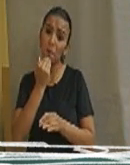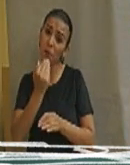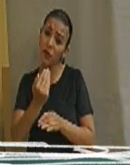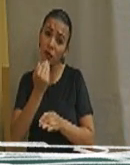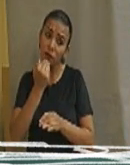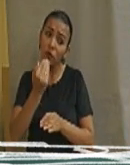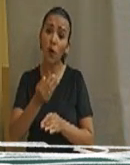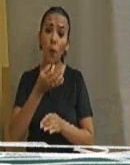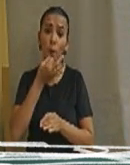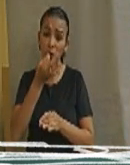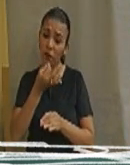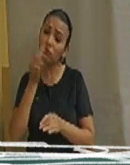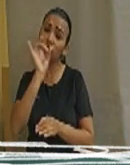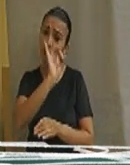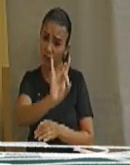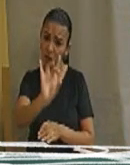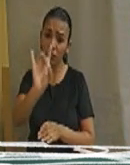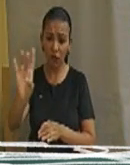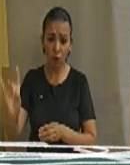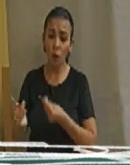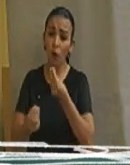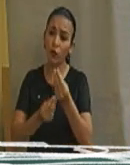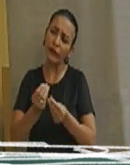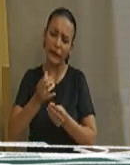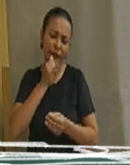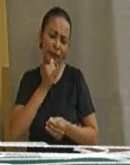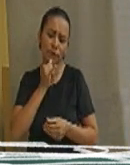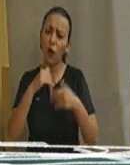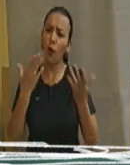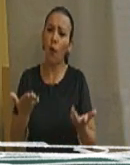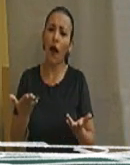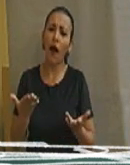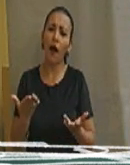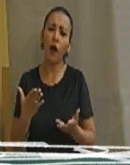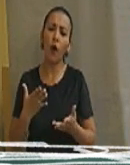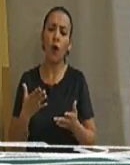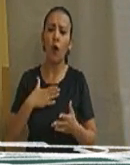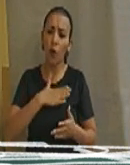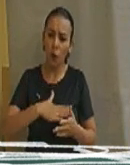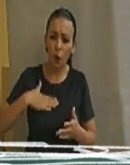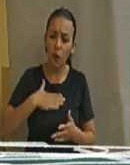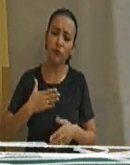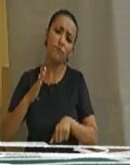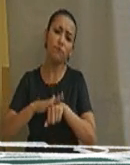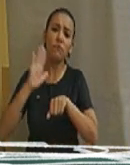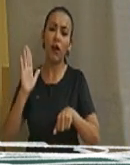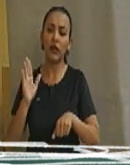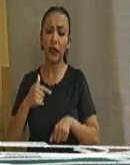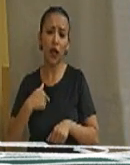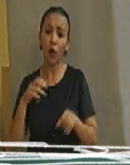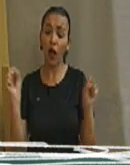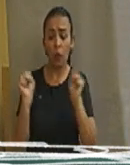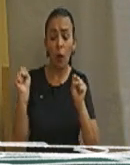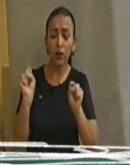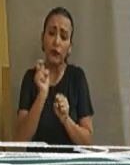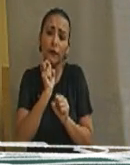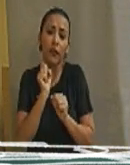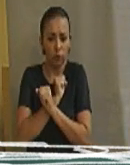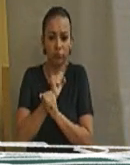a respeito de qual é a estação do ano que você escolhe, ou seja, qual você gosta mais. Eu adoro o inverno, vou marcar